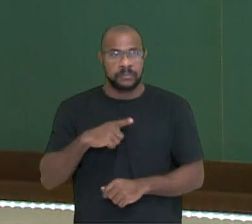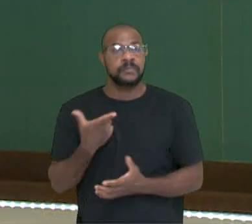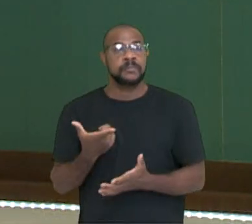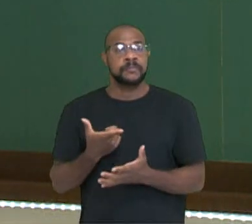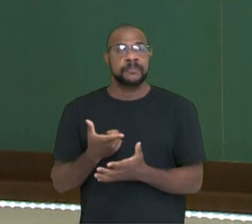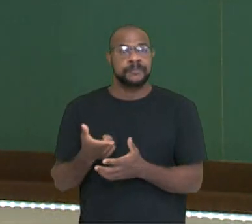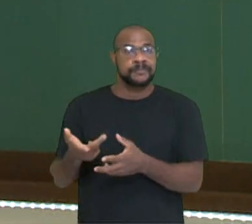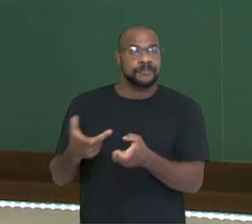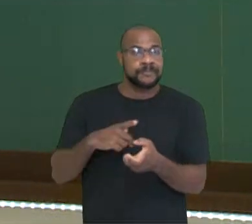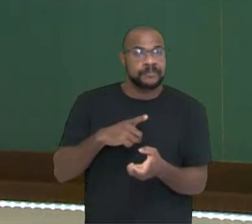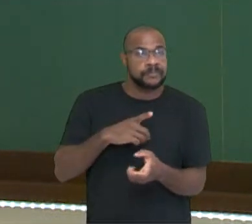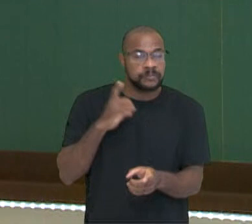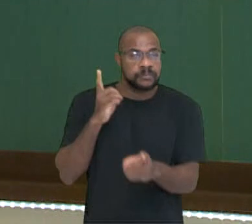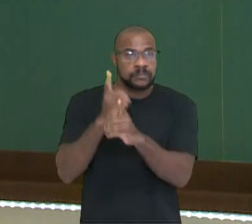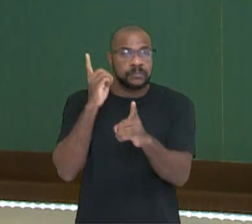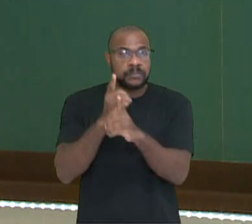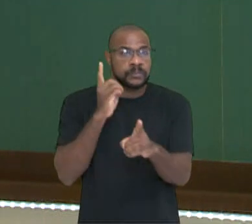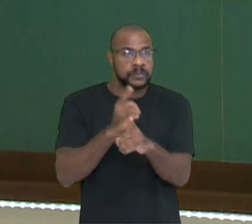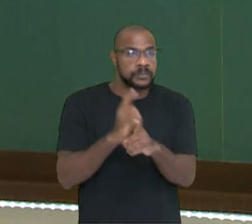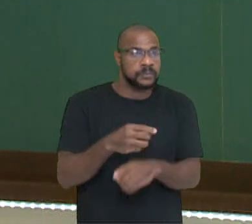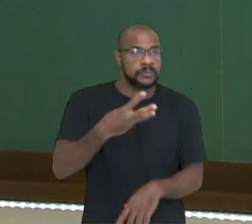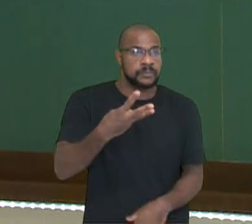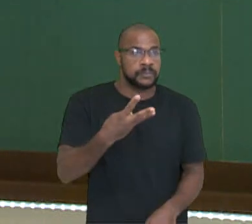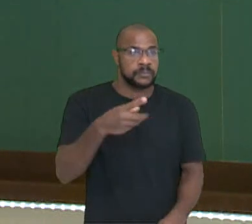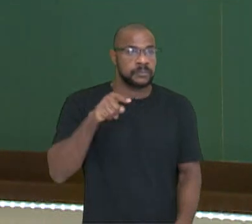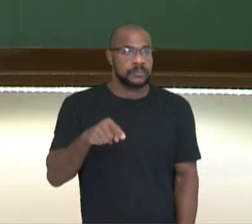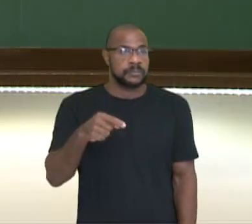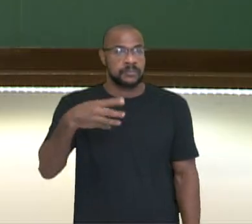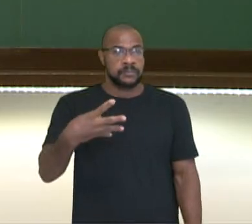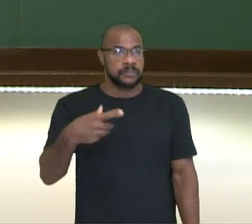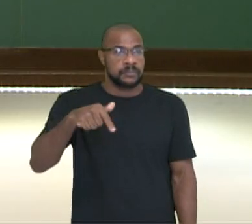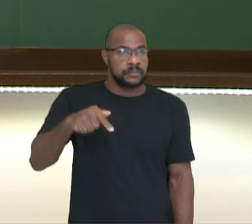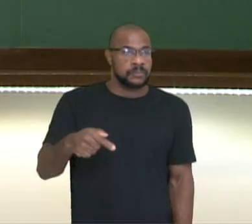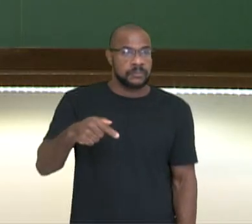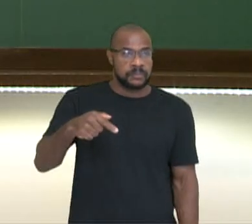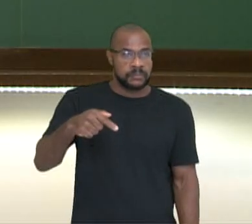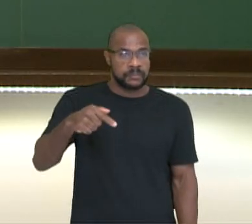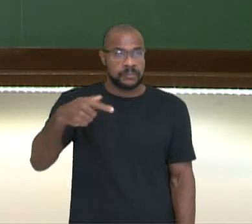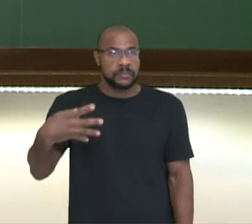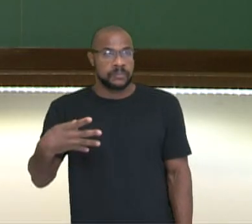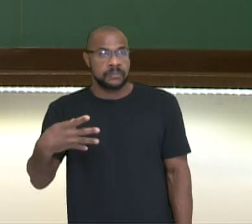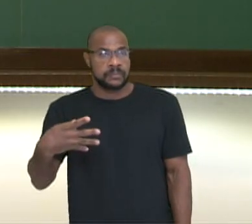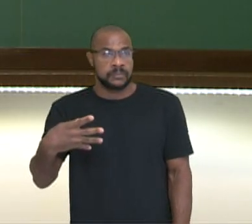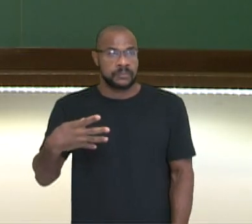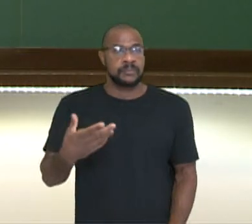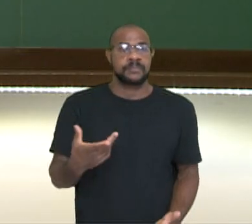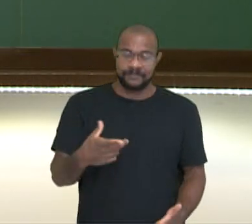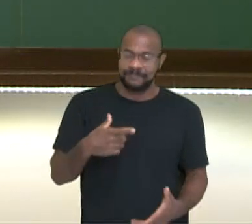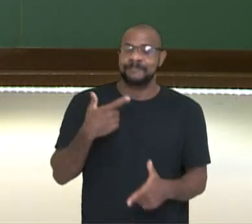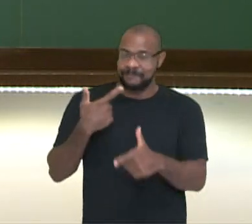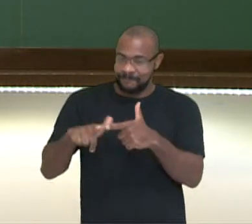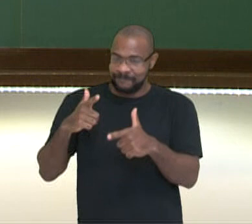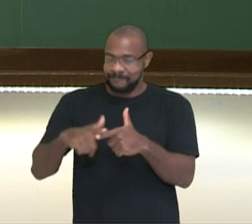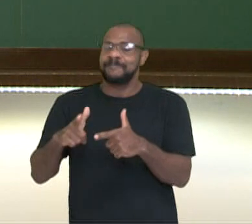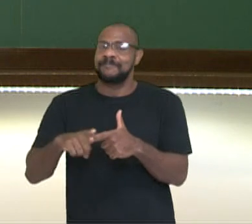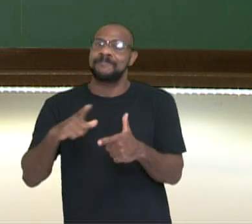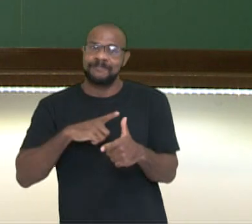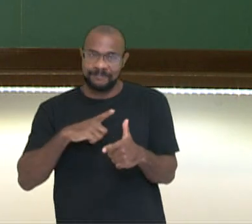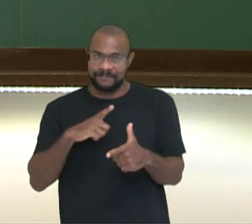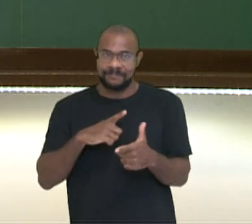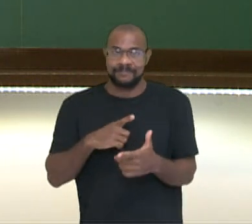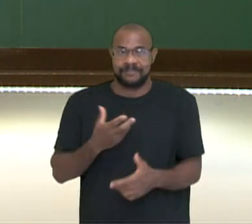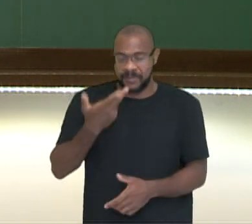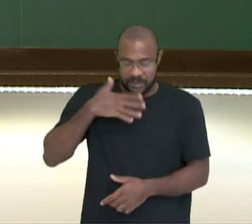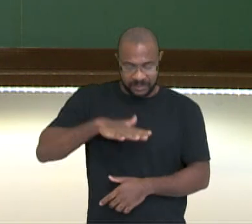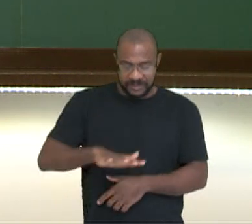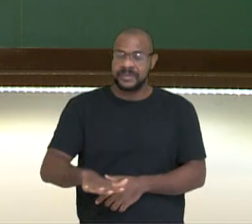3.474 casos que foram relacionados ao Zika vírus. Não quer dizer que toda criança que nasça com microcefalia seja uma